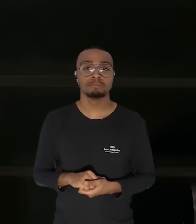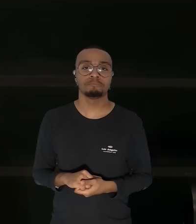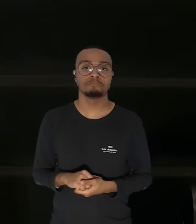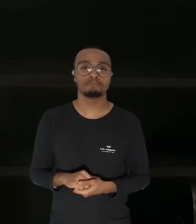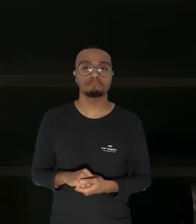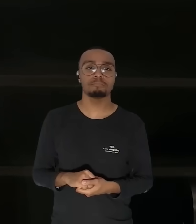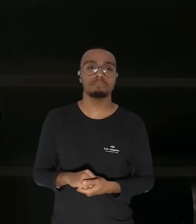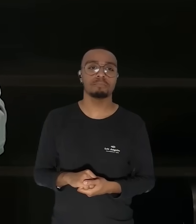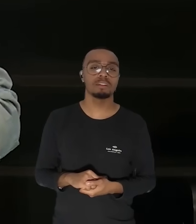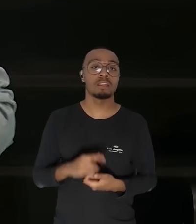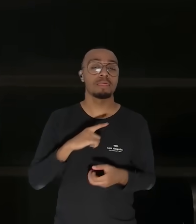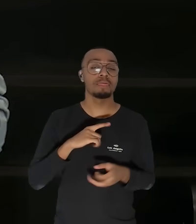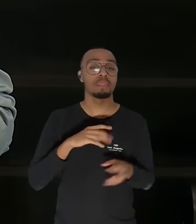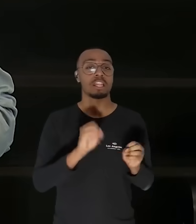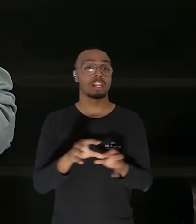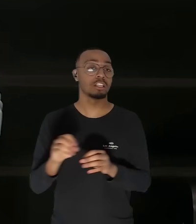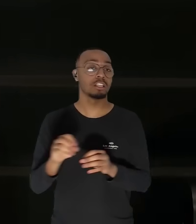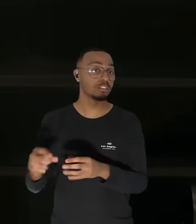existem algumas lições